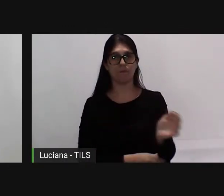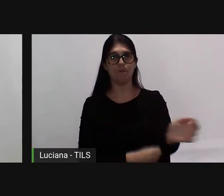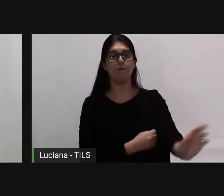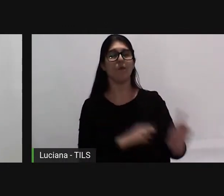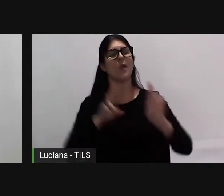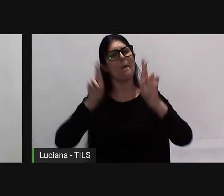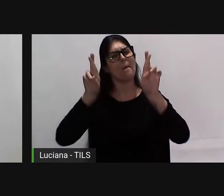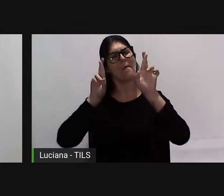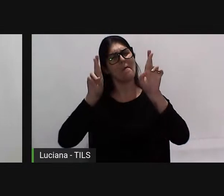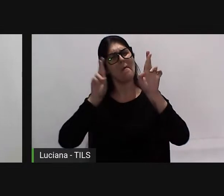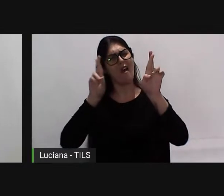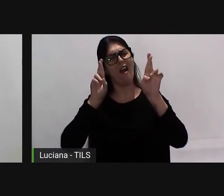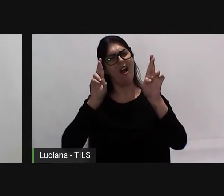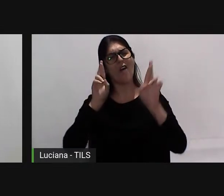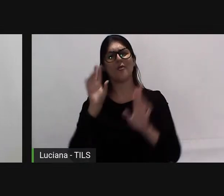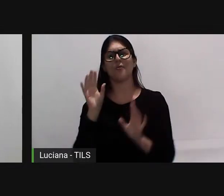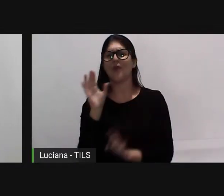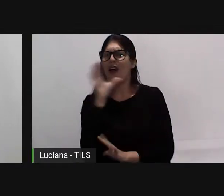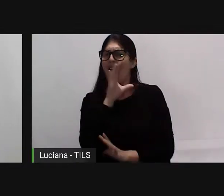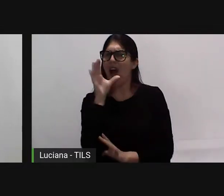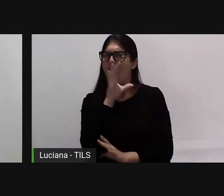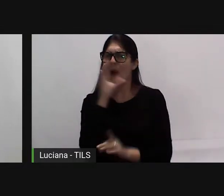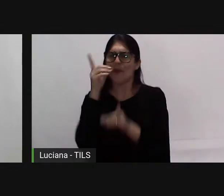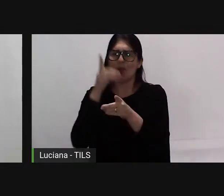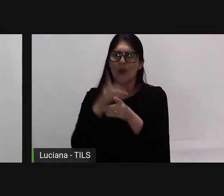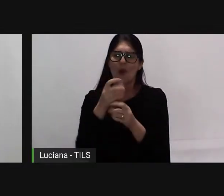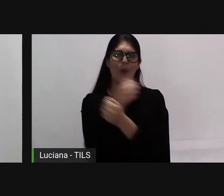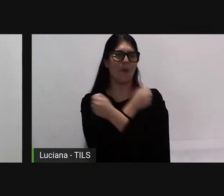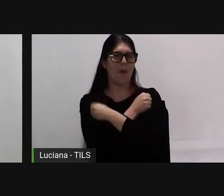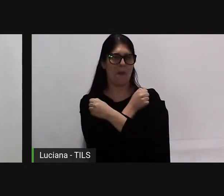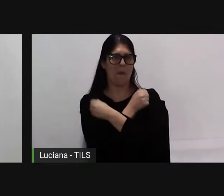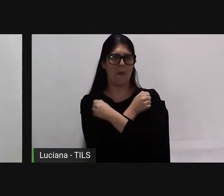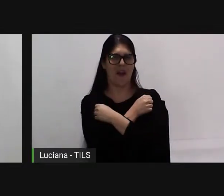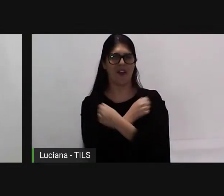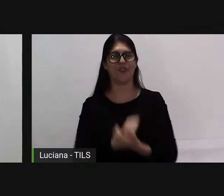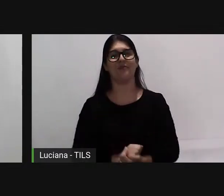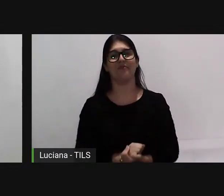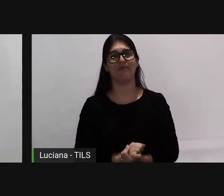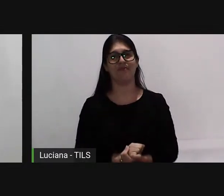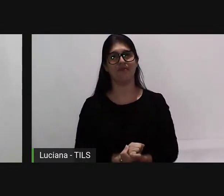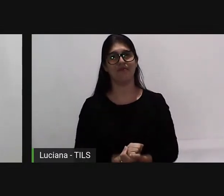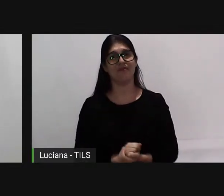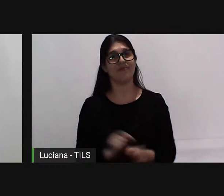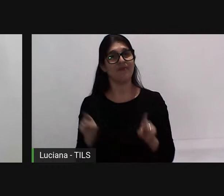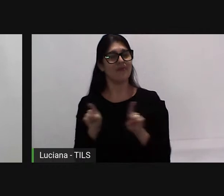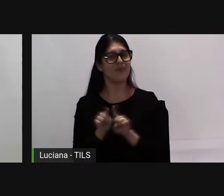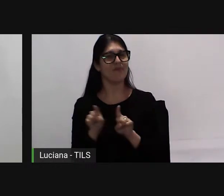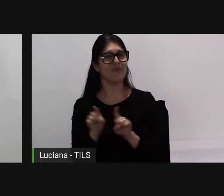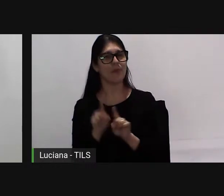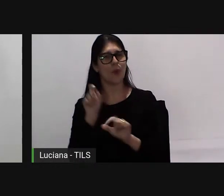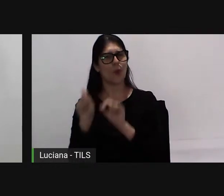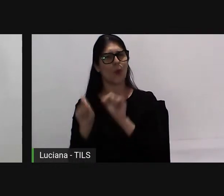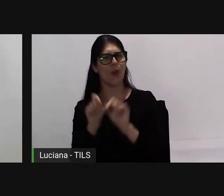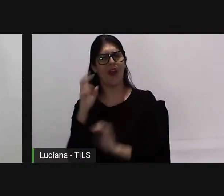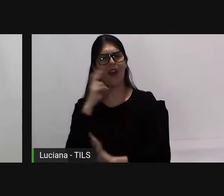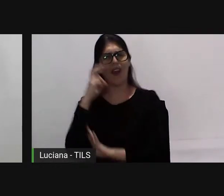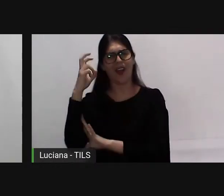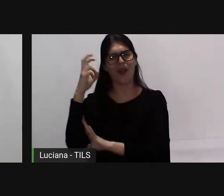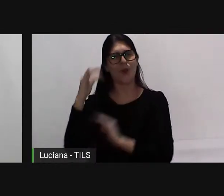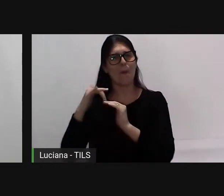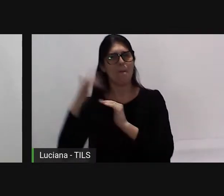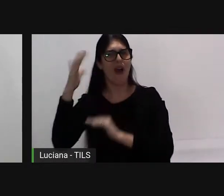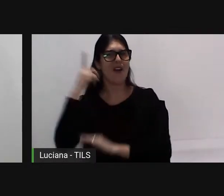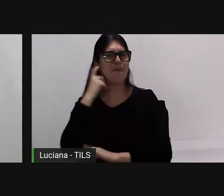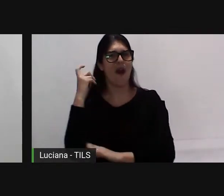E que logo possamos nos reencontrar e aquele abraço. E um grifo meu é mais do que fazer barulho, é vir retomar o